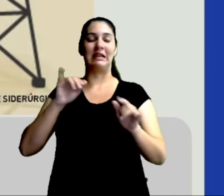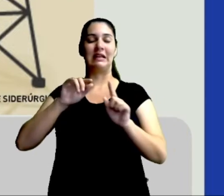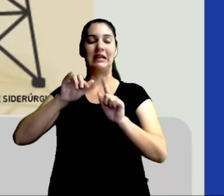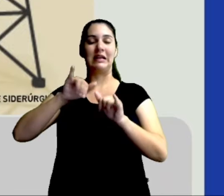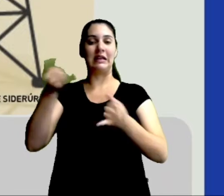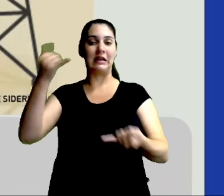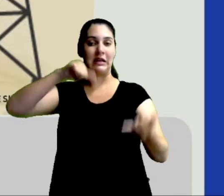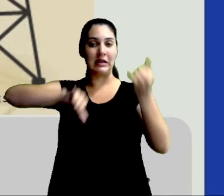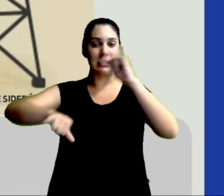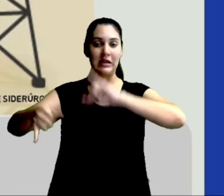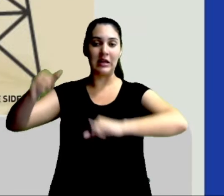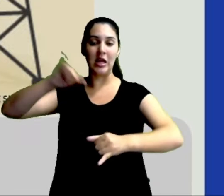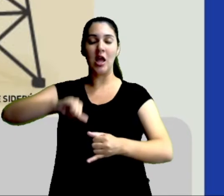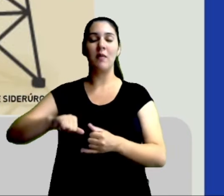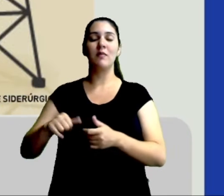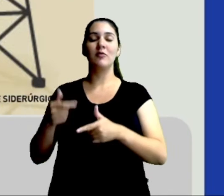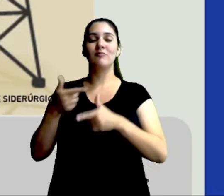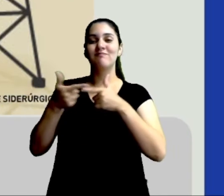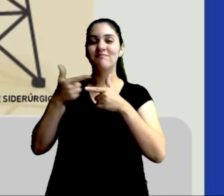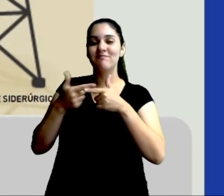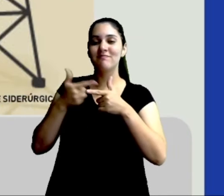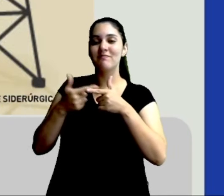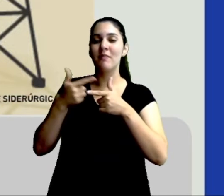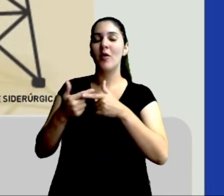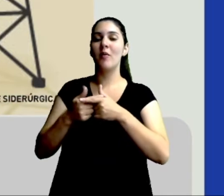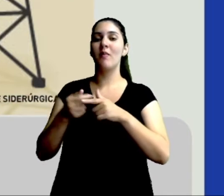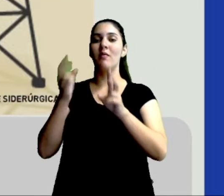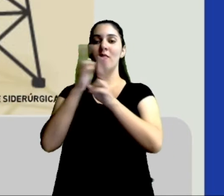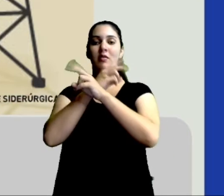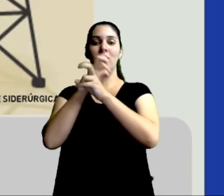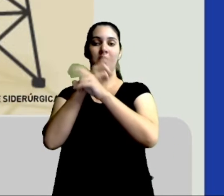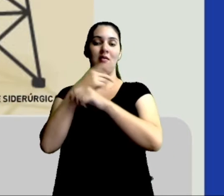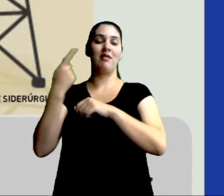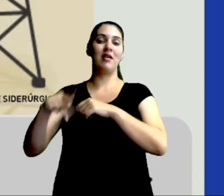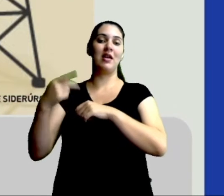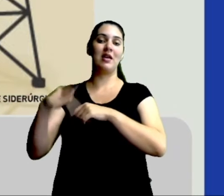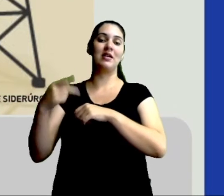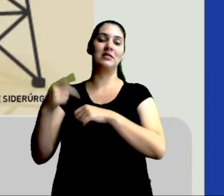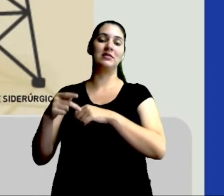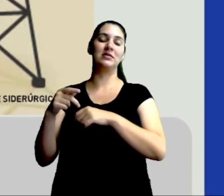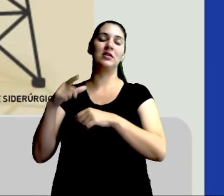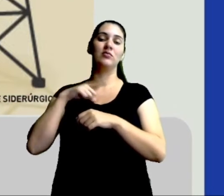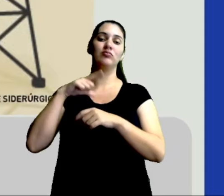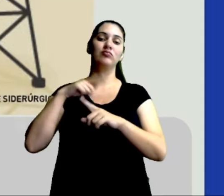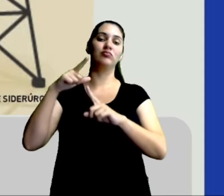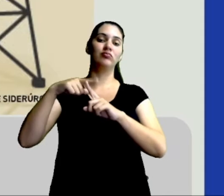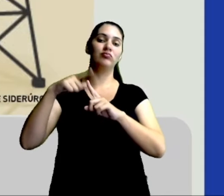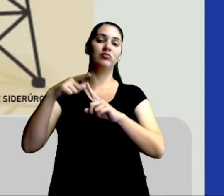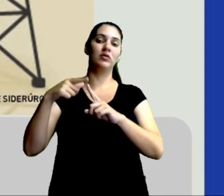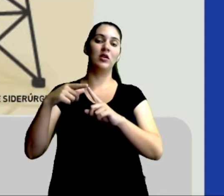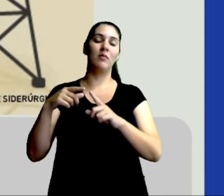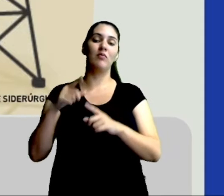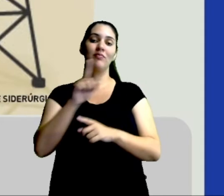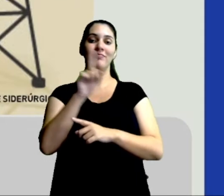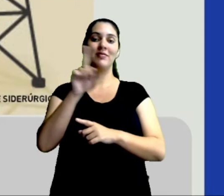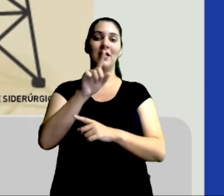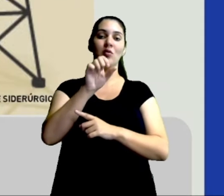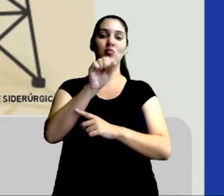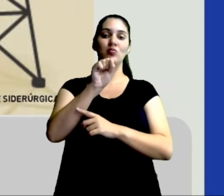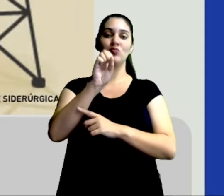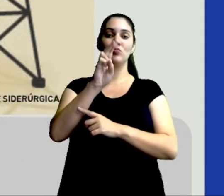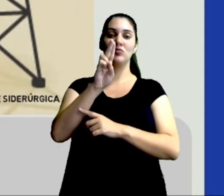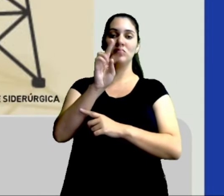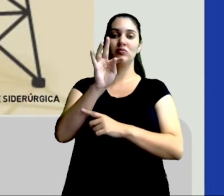poluentes que poluem o ar, tá certo? Essa daí seria uma fonte de energia não sustentável,